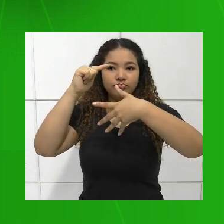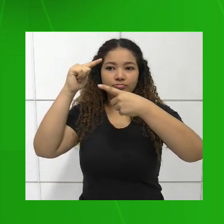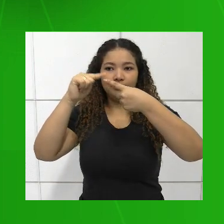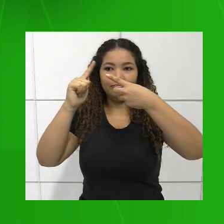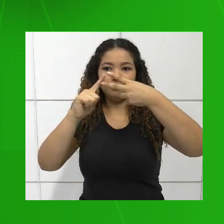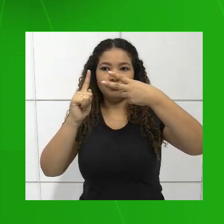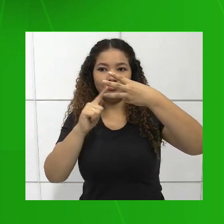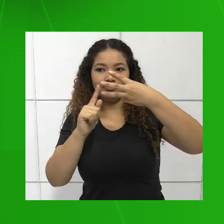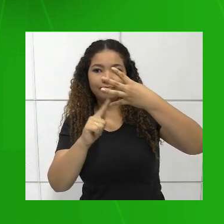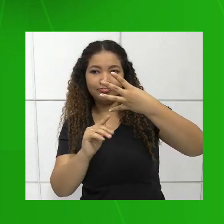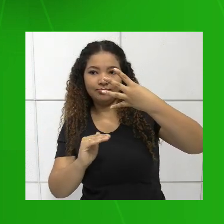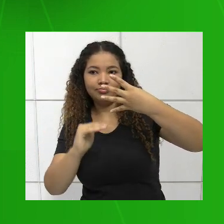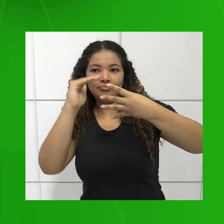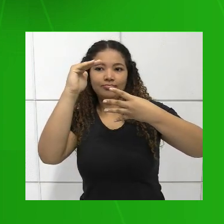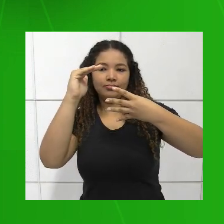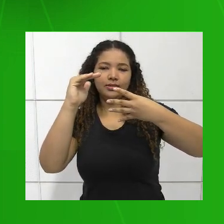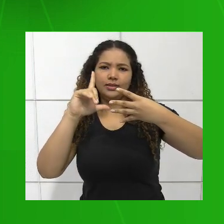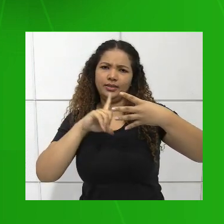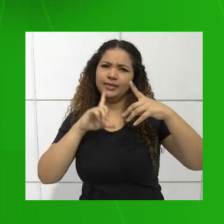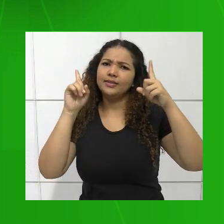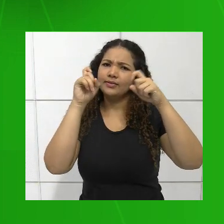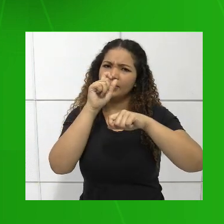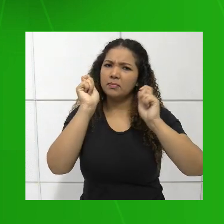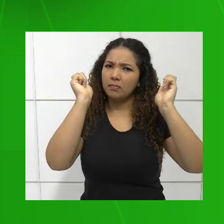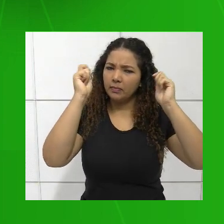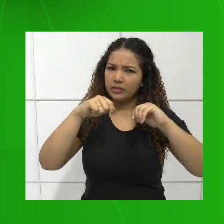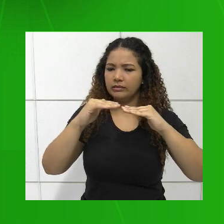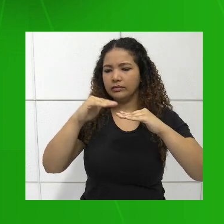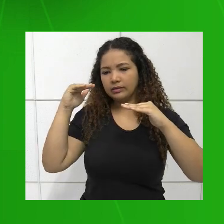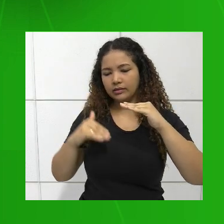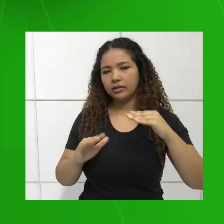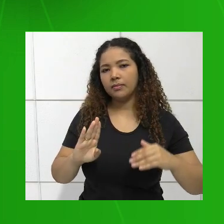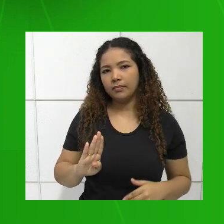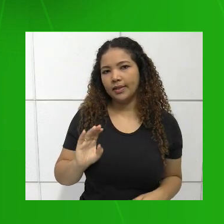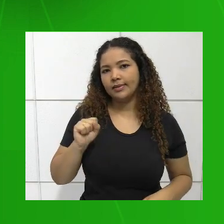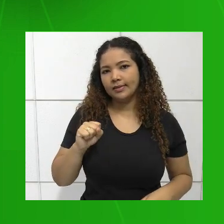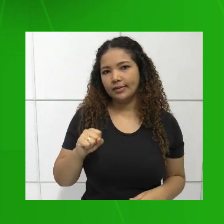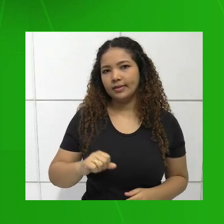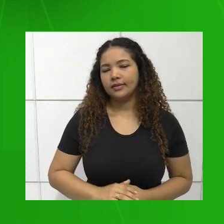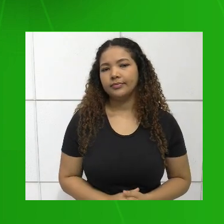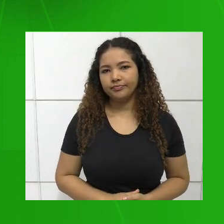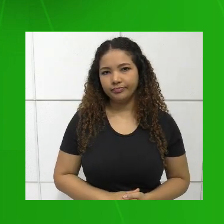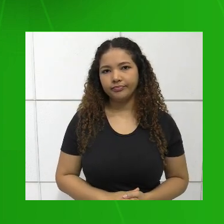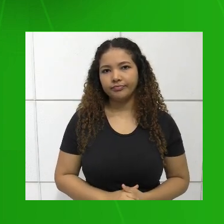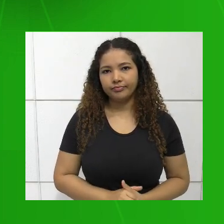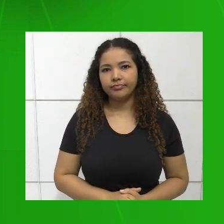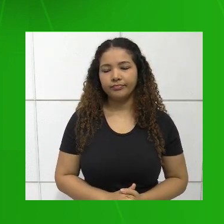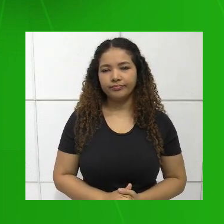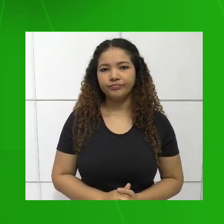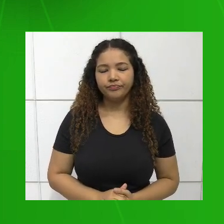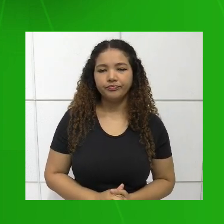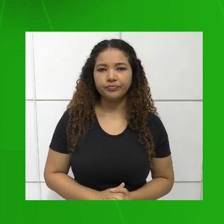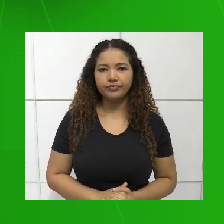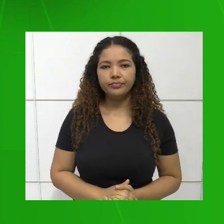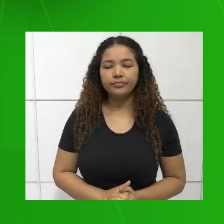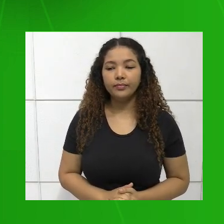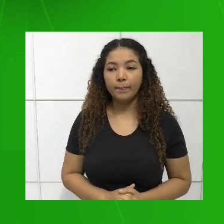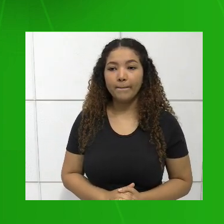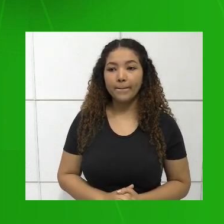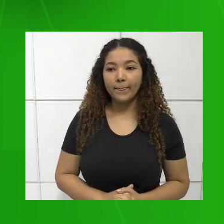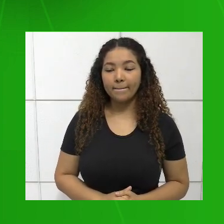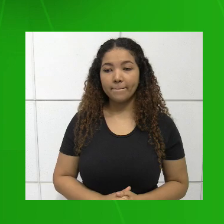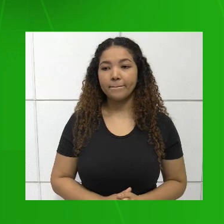do Bahia aí, Bahia, Vasco, Goiás e principalmente Coritiba e América, correm risco de rebaixamento no ano que vem.